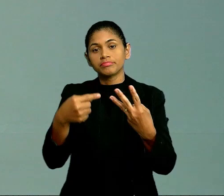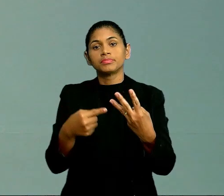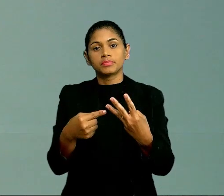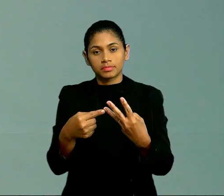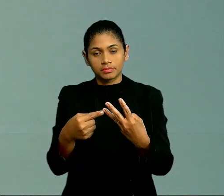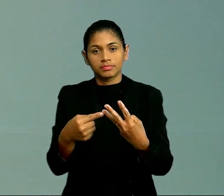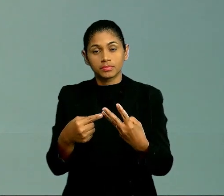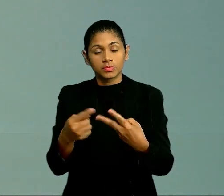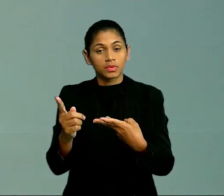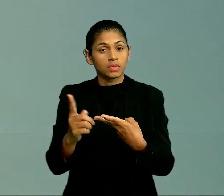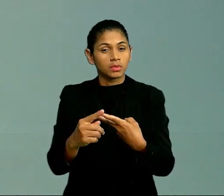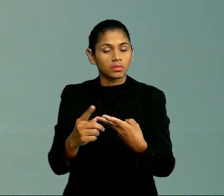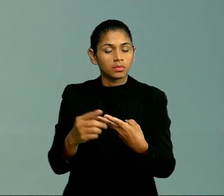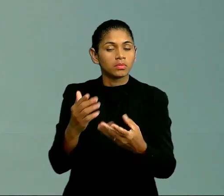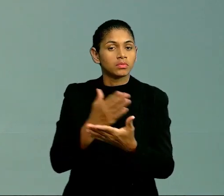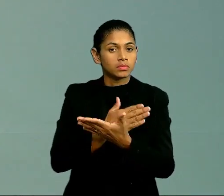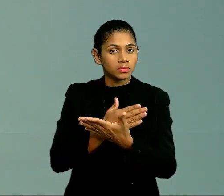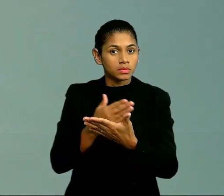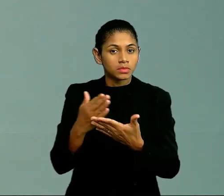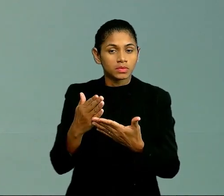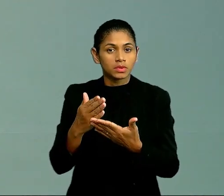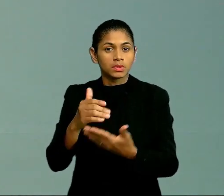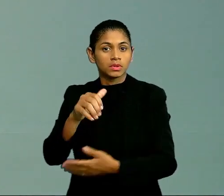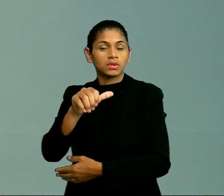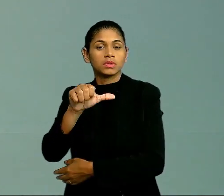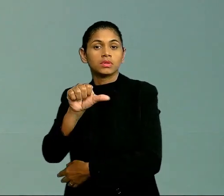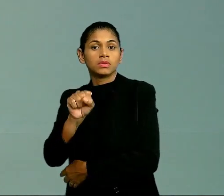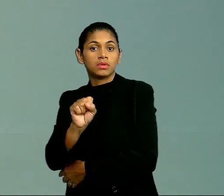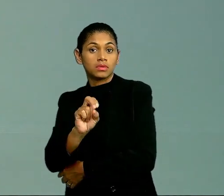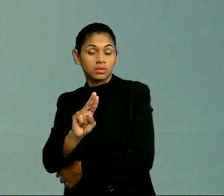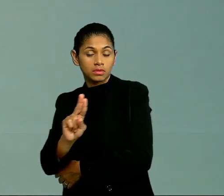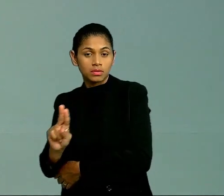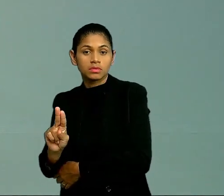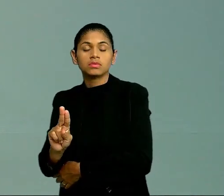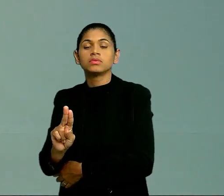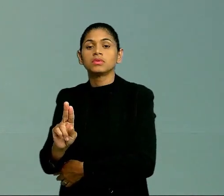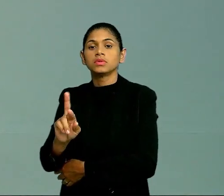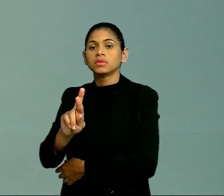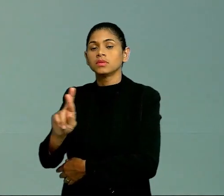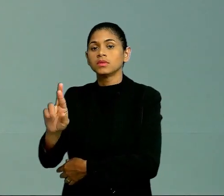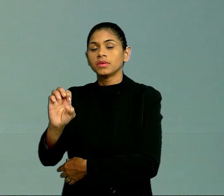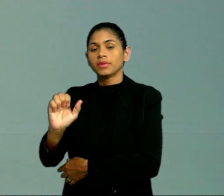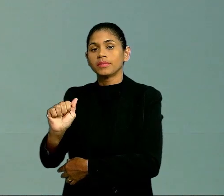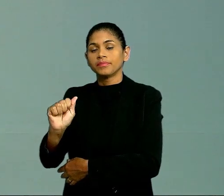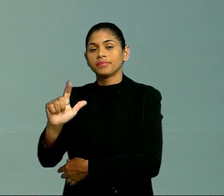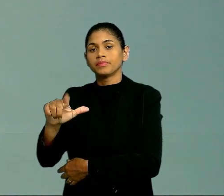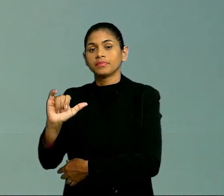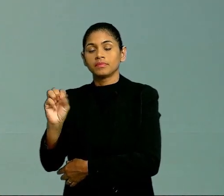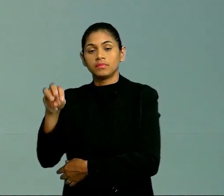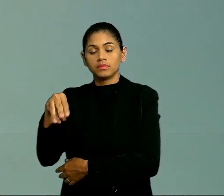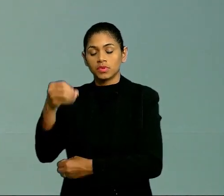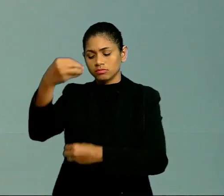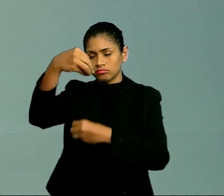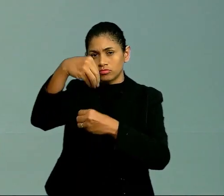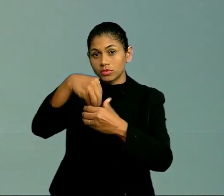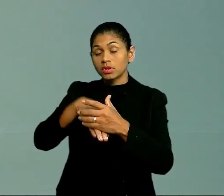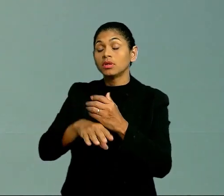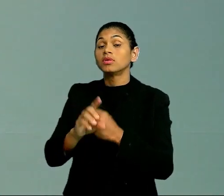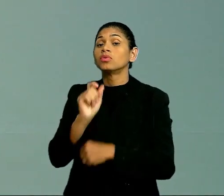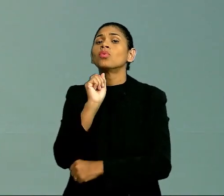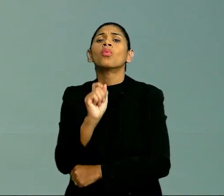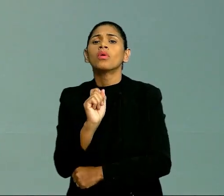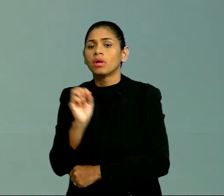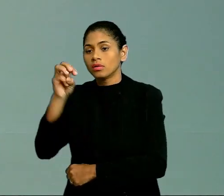essa. O Murilo, o surrealismo no Brasil, ele se desenvolve ali dentro do modernismo, tá? Da primeira